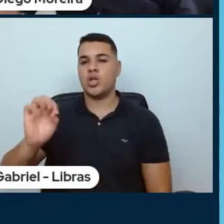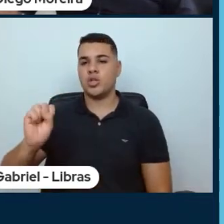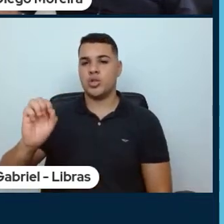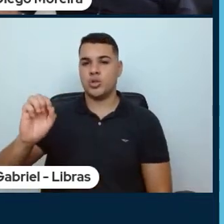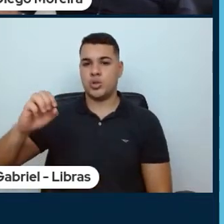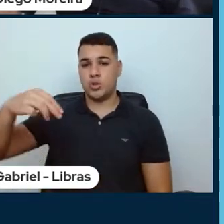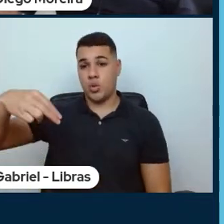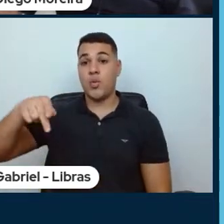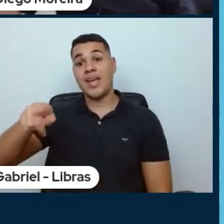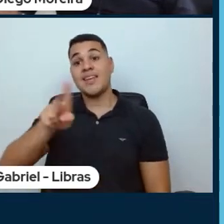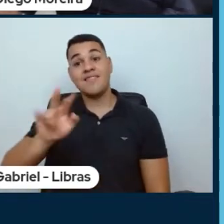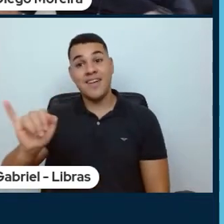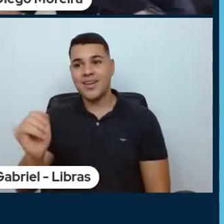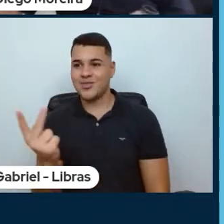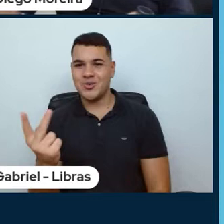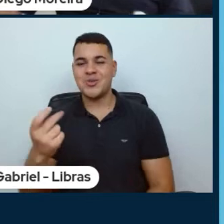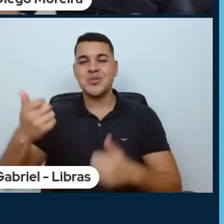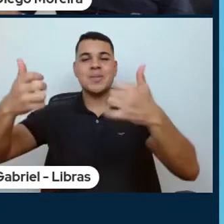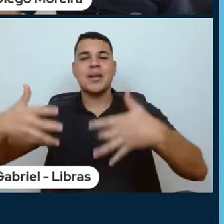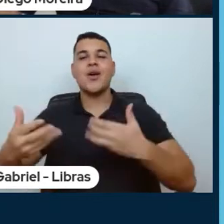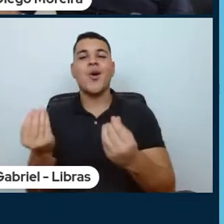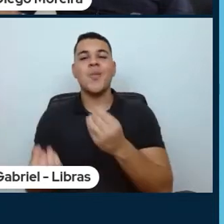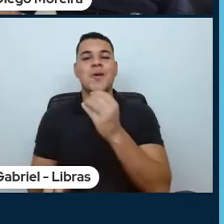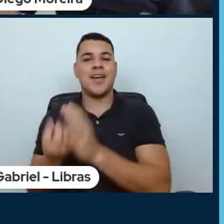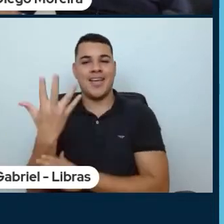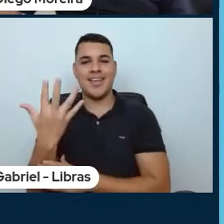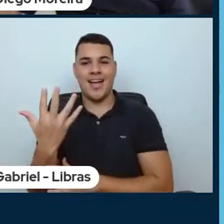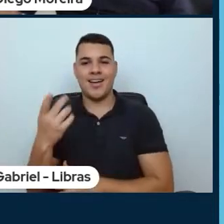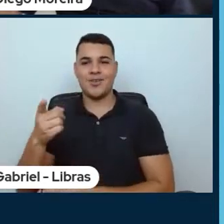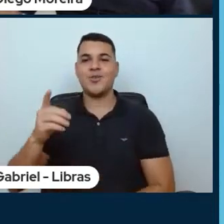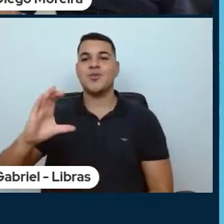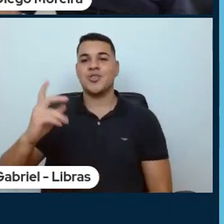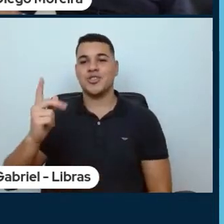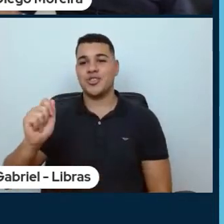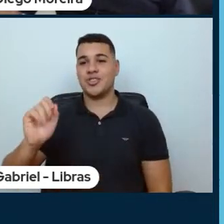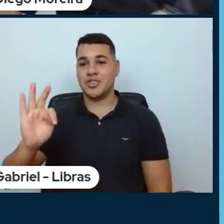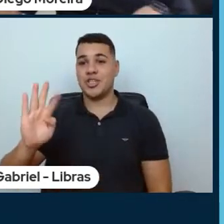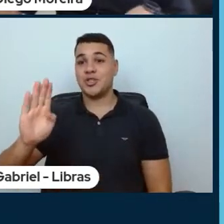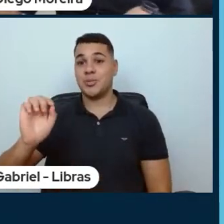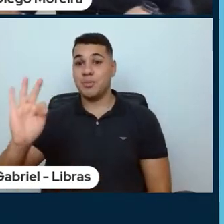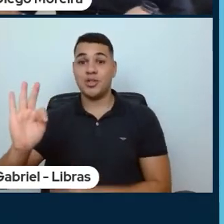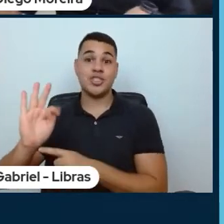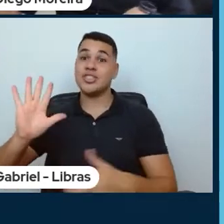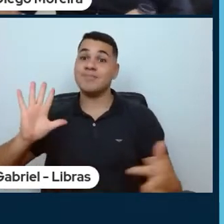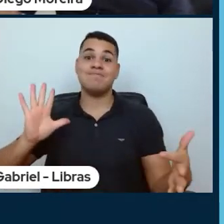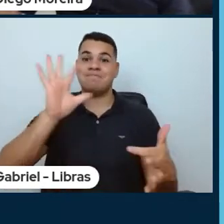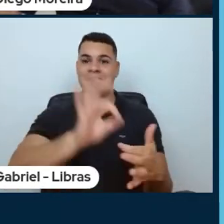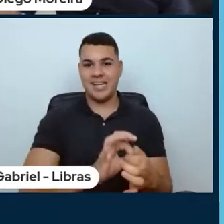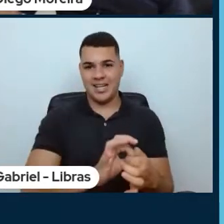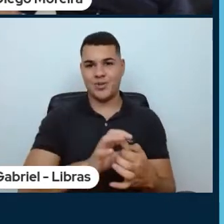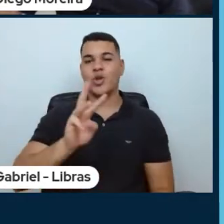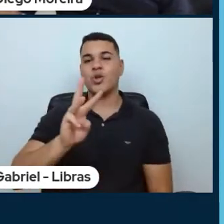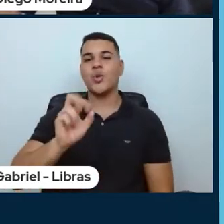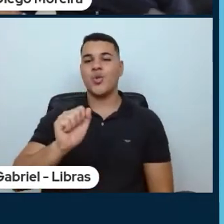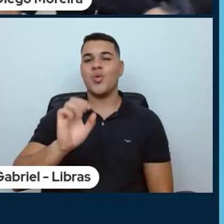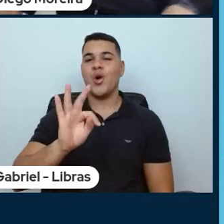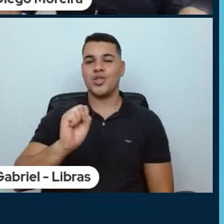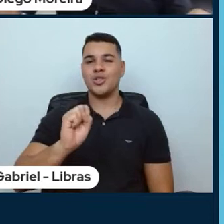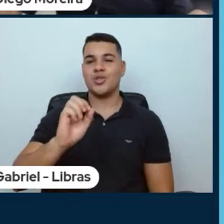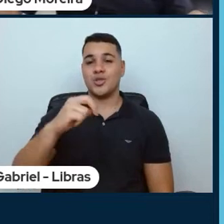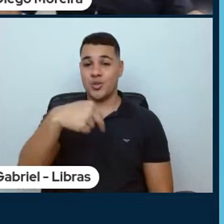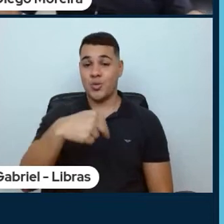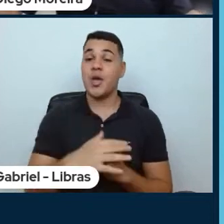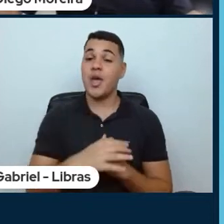montar um chatbot multilíngua direto no Watson. E acho bacana essa parte